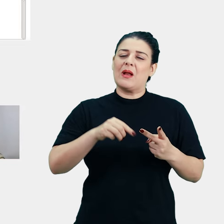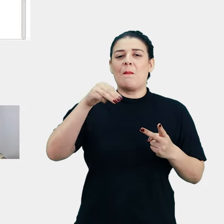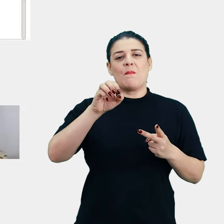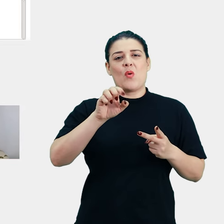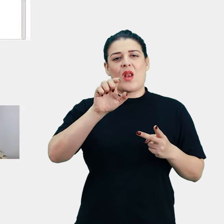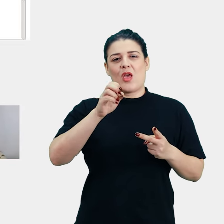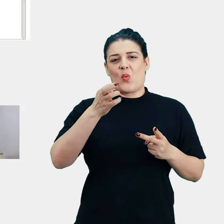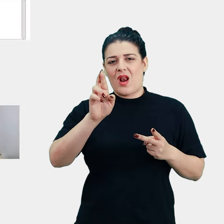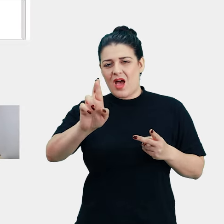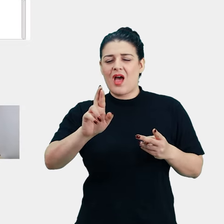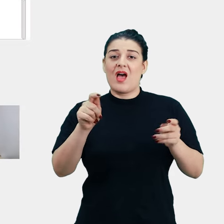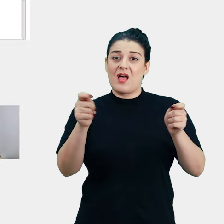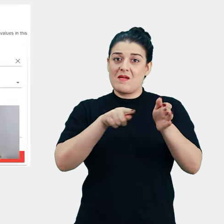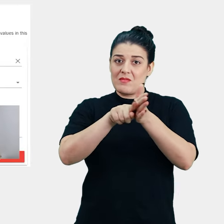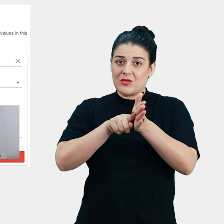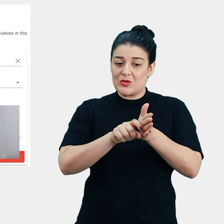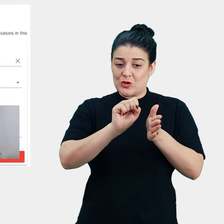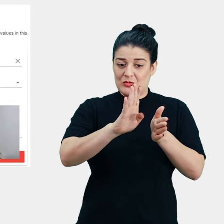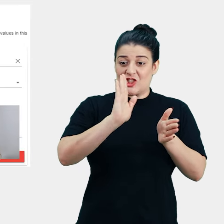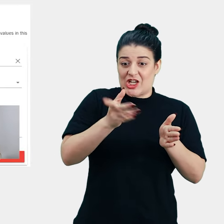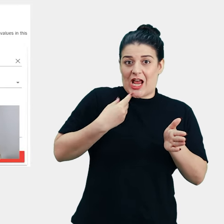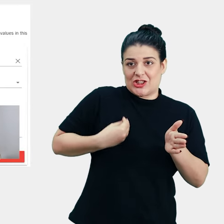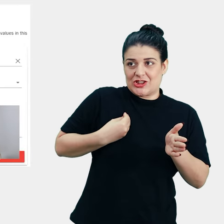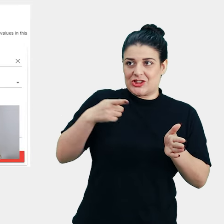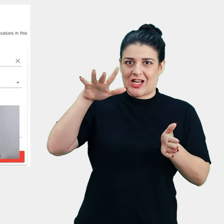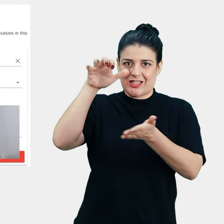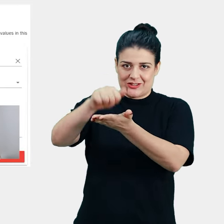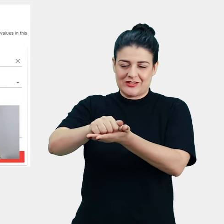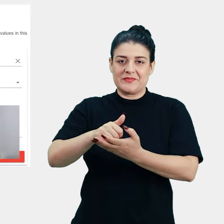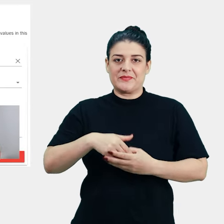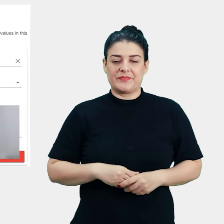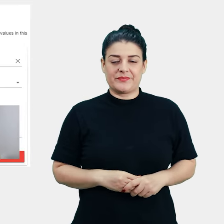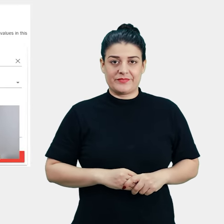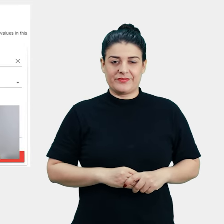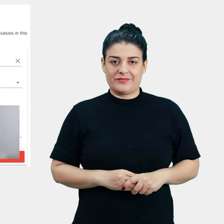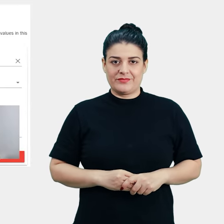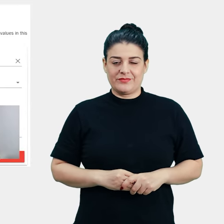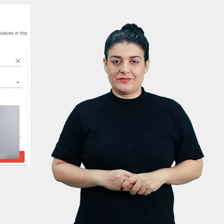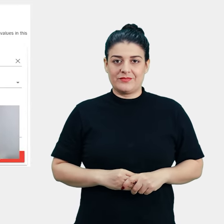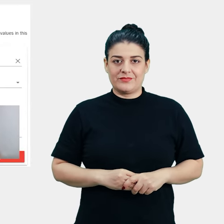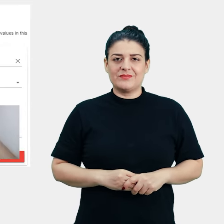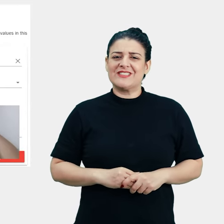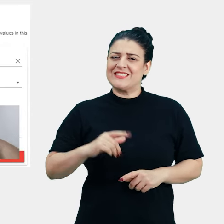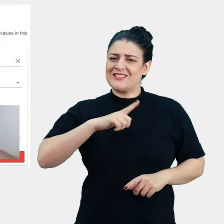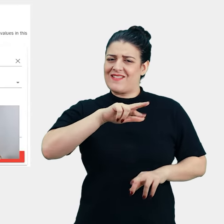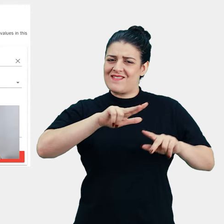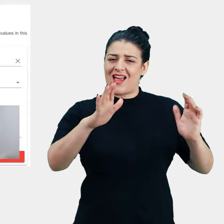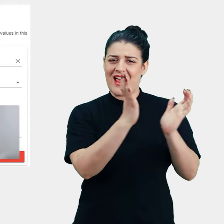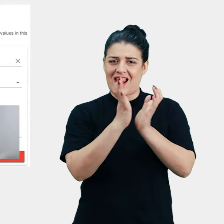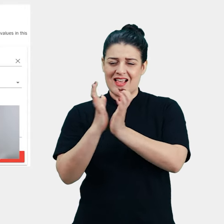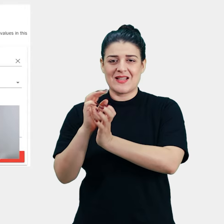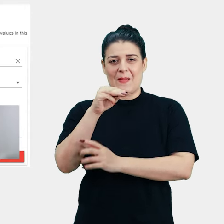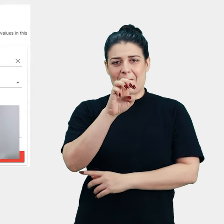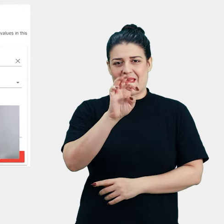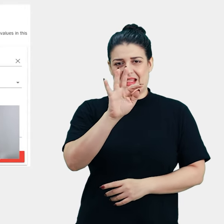propor, buscar possíveis substâncias. E dentre as classes de metabólitos